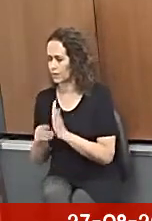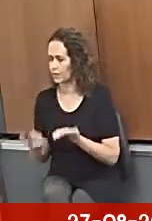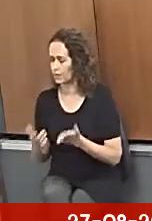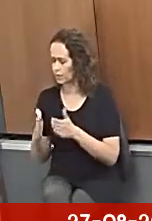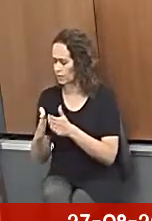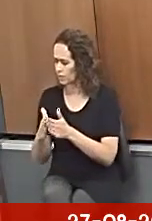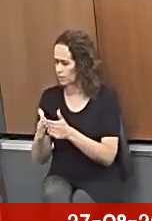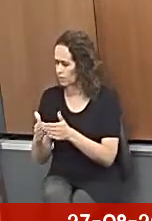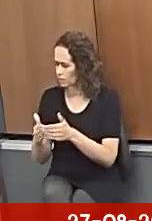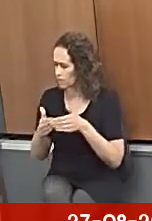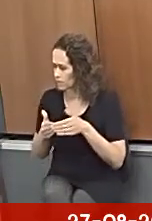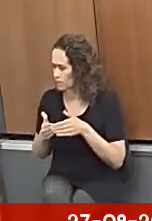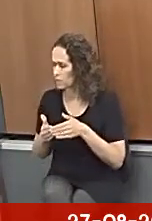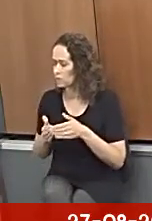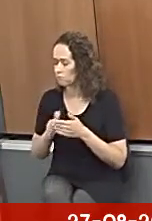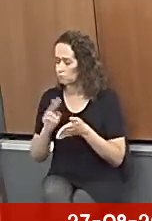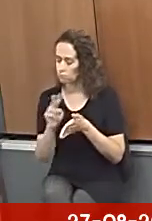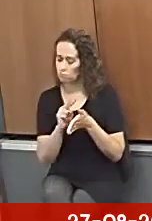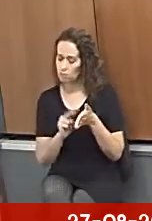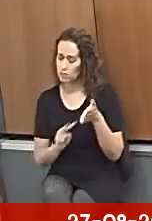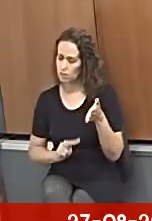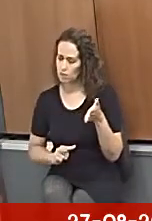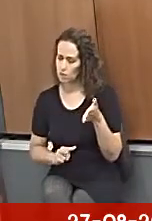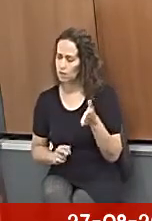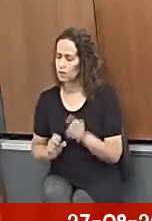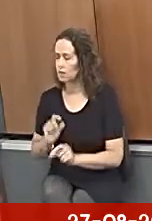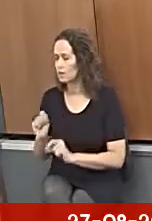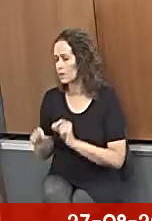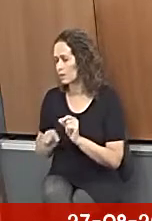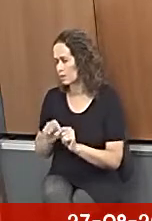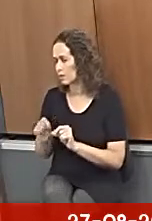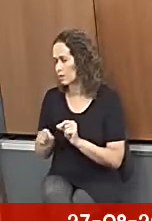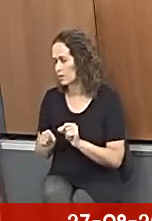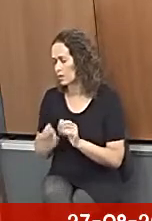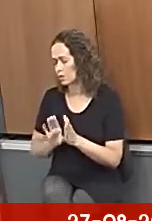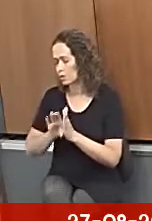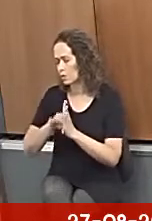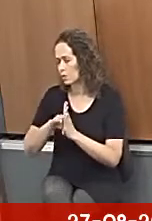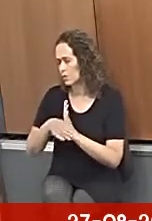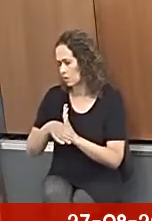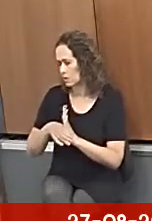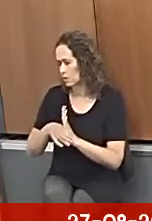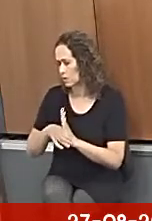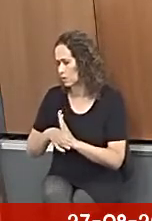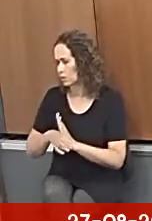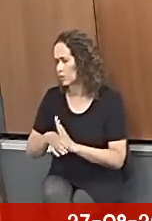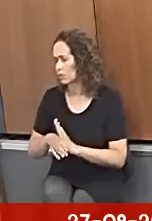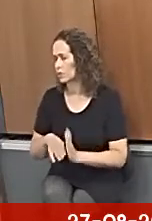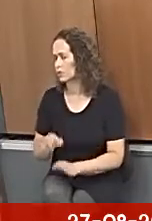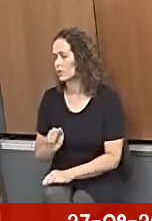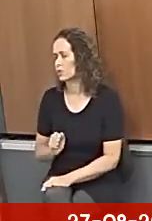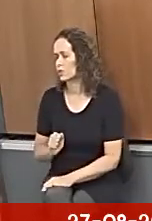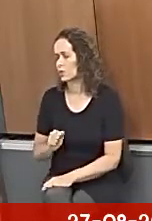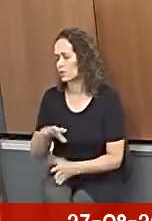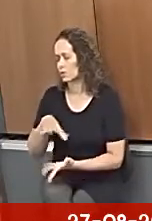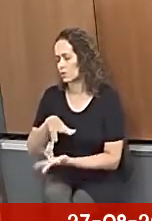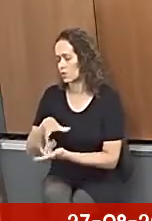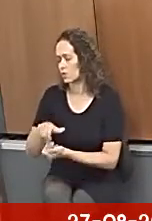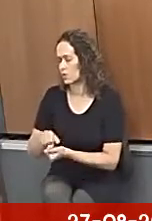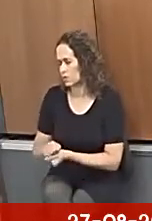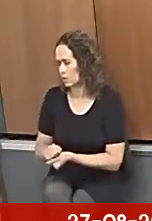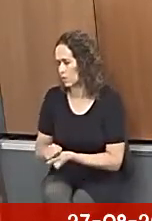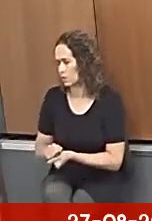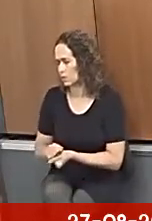valer o conceito de desenho universal do da convenção internacional